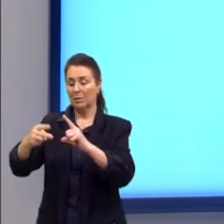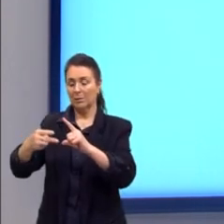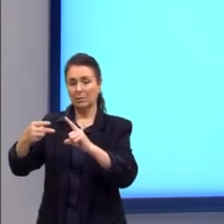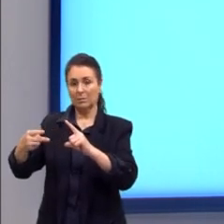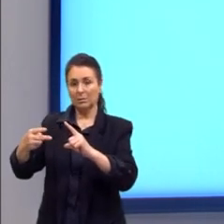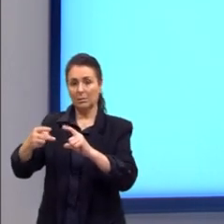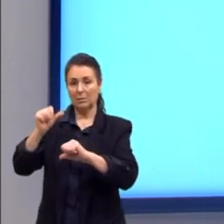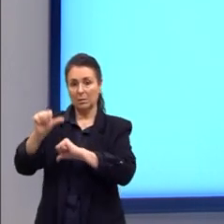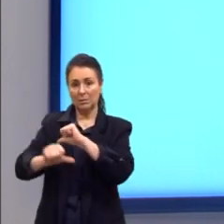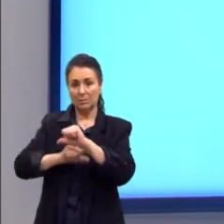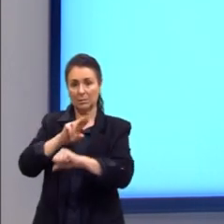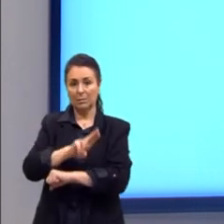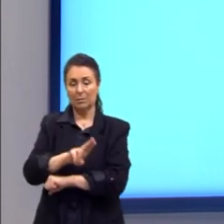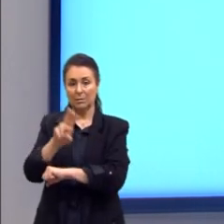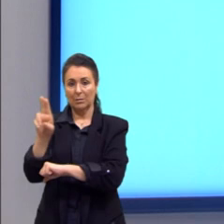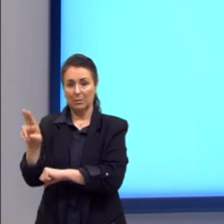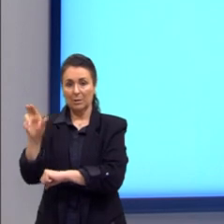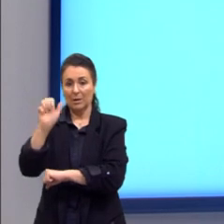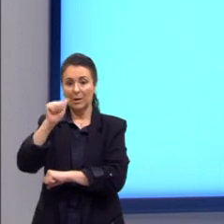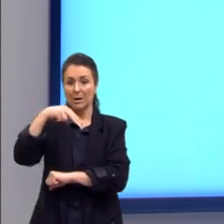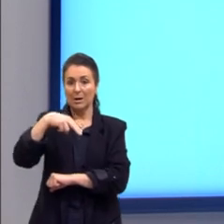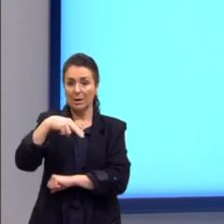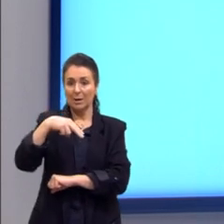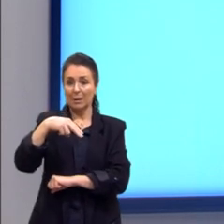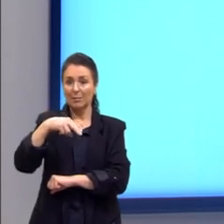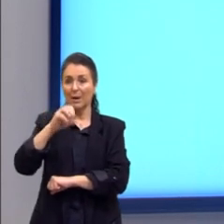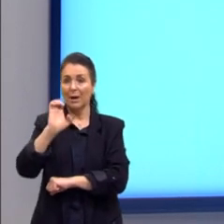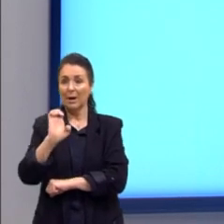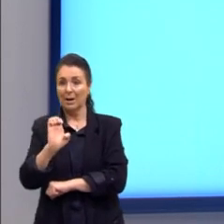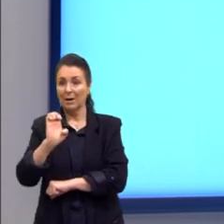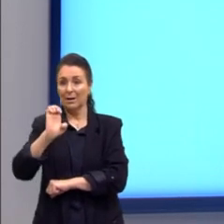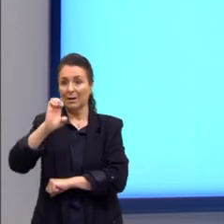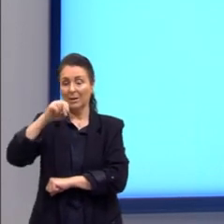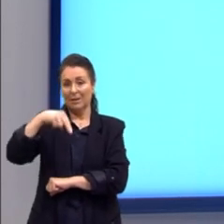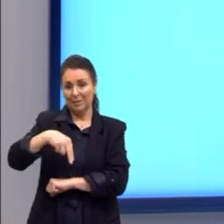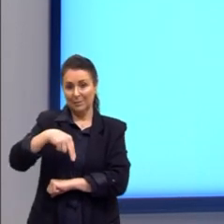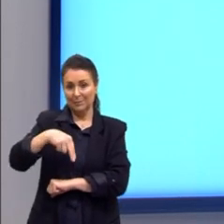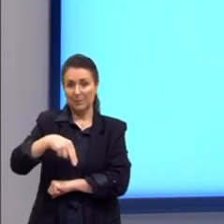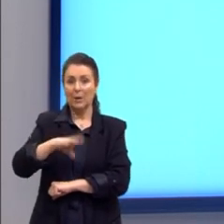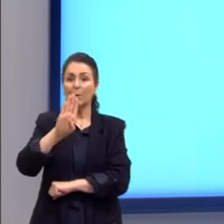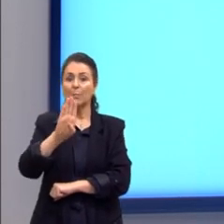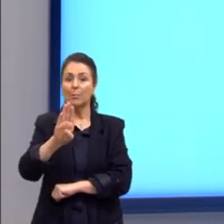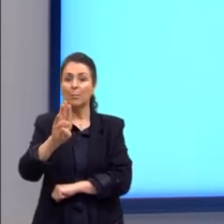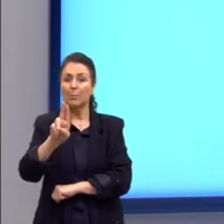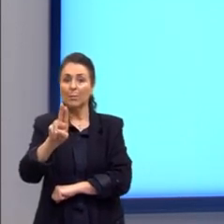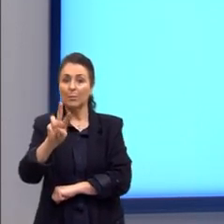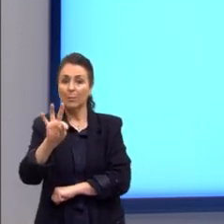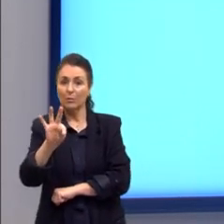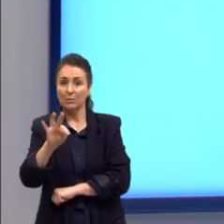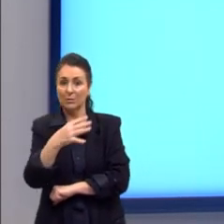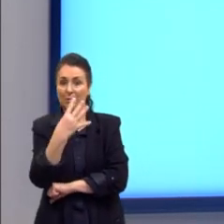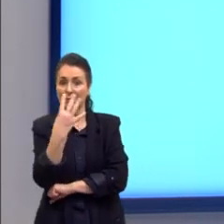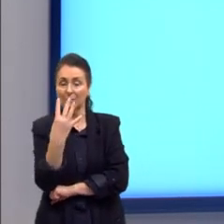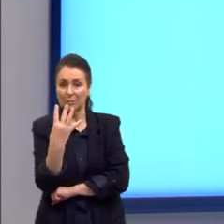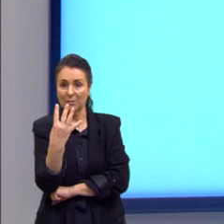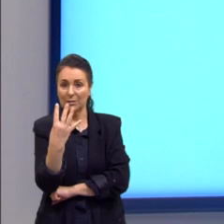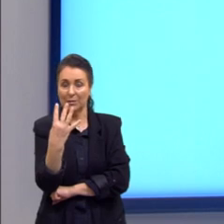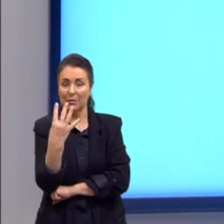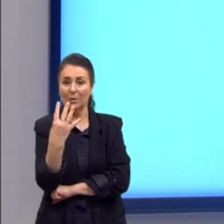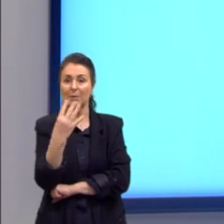que aí muda nomenclatura de ampara em né a presença de uma dupla ligação boot porque são quatro